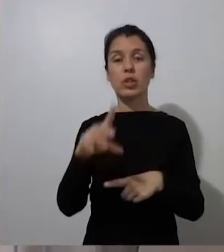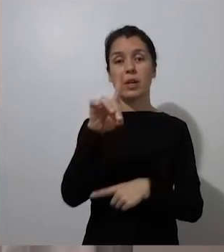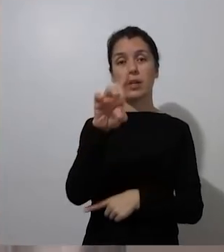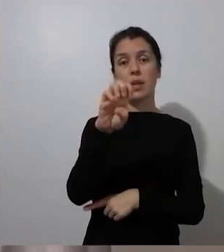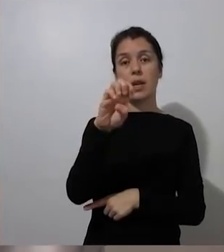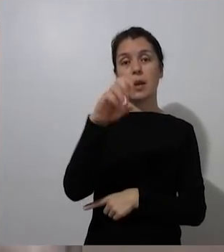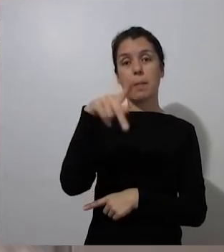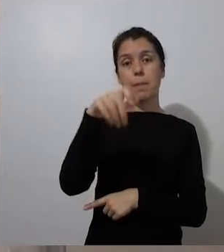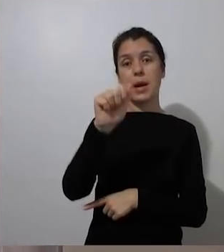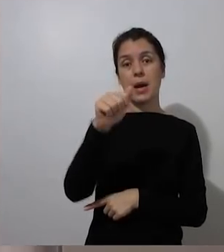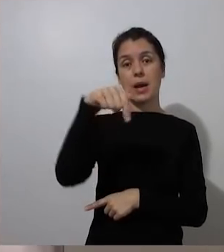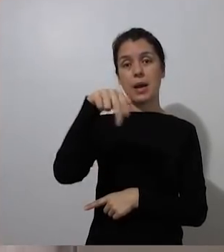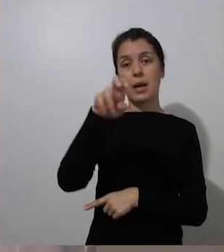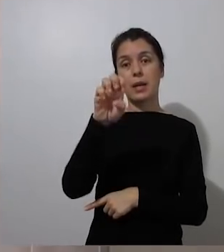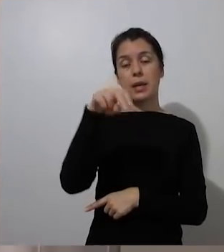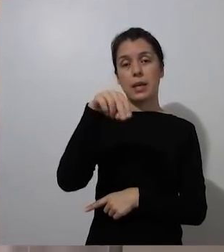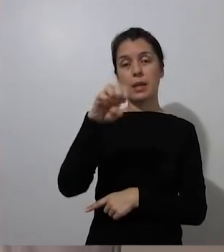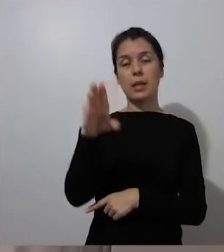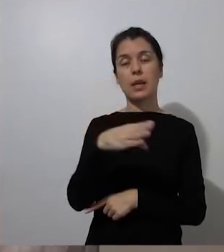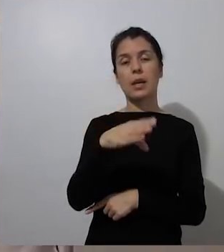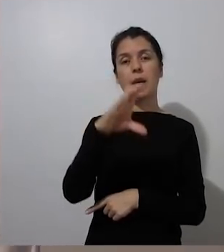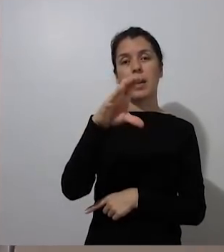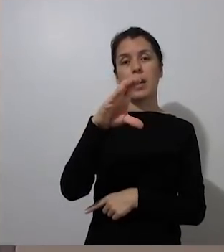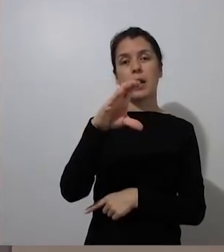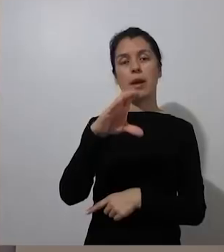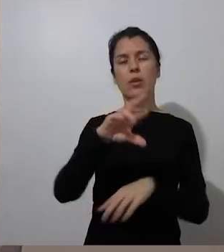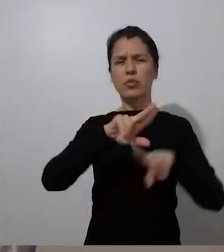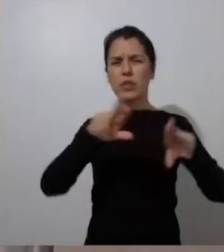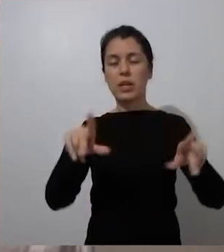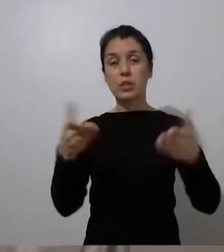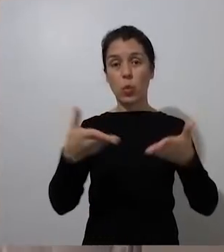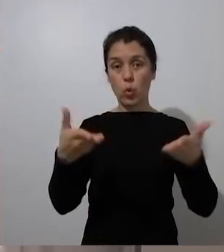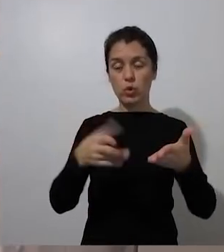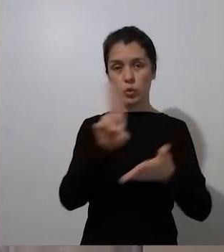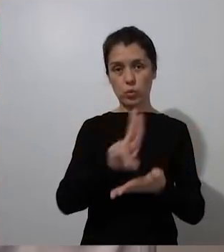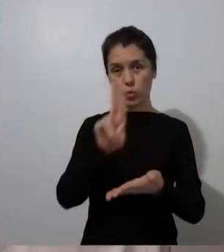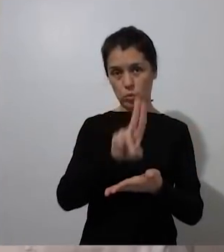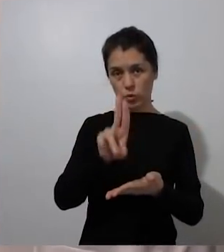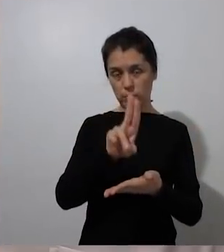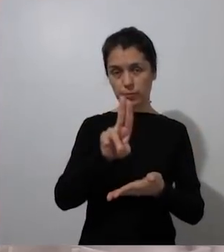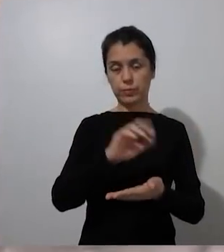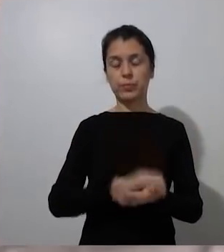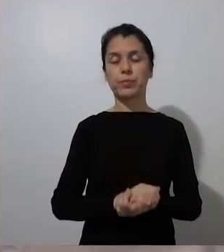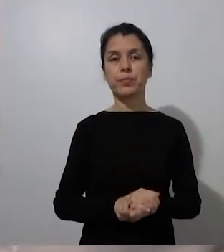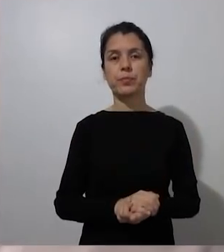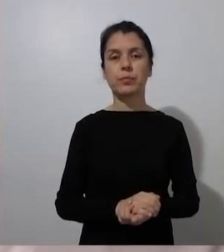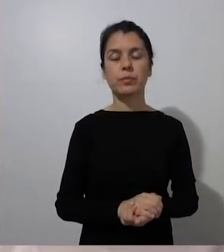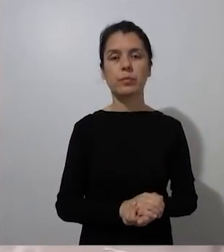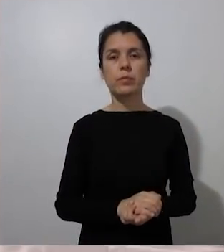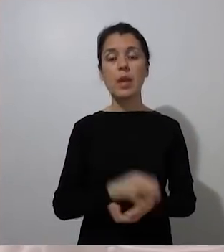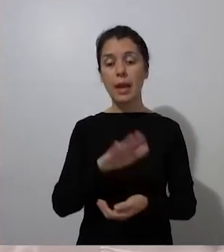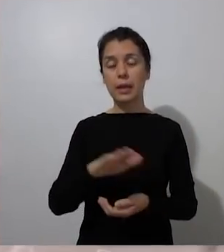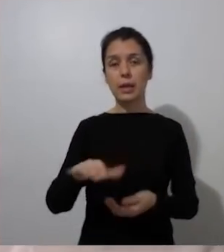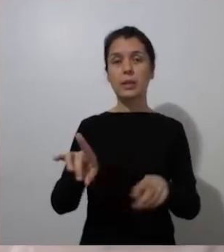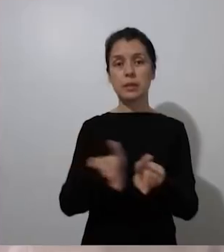existia Depaquene, Depakote, Tegretol, carbamazepina, não existia. Então, eram dados esses ansiolíticos aí, até Rivotril em gotas era dado,